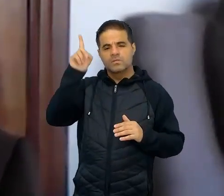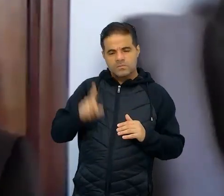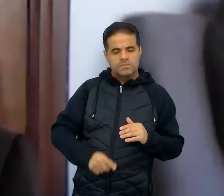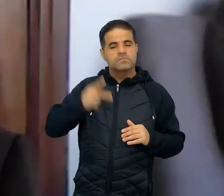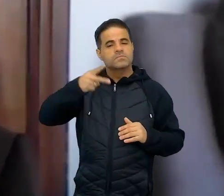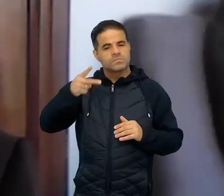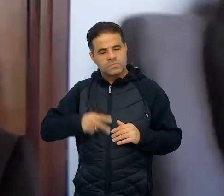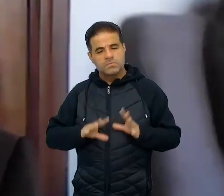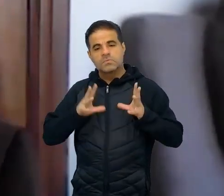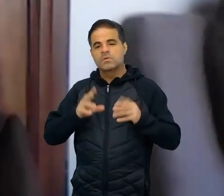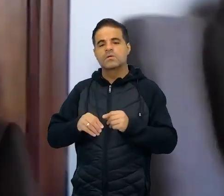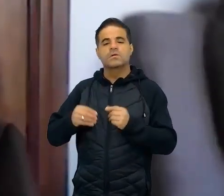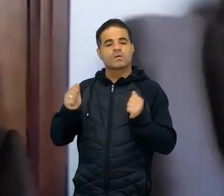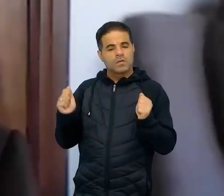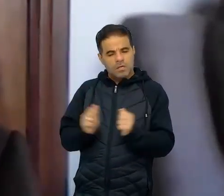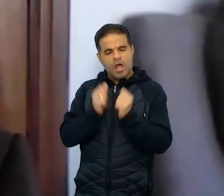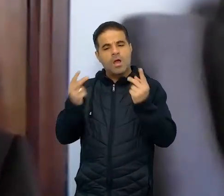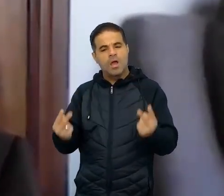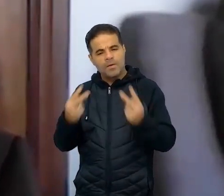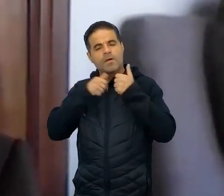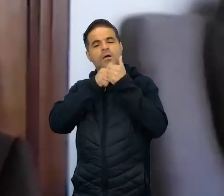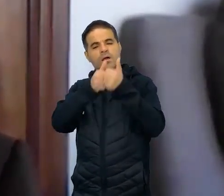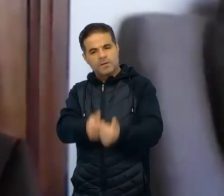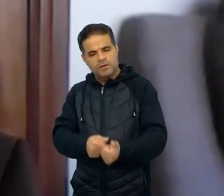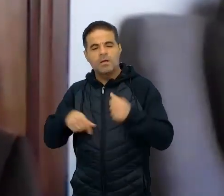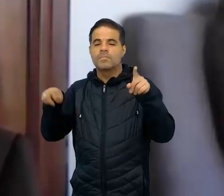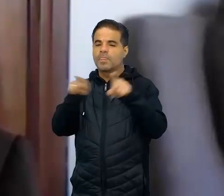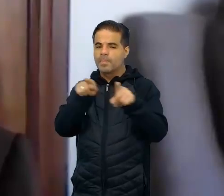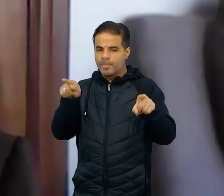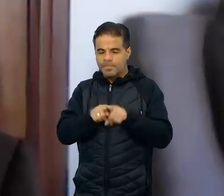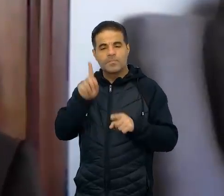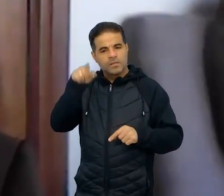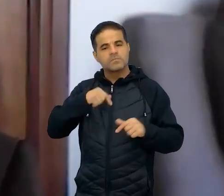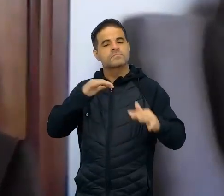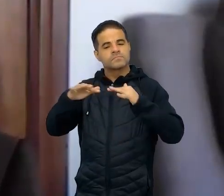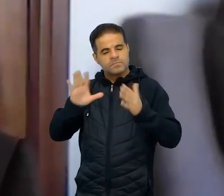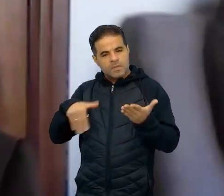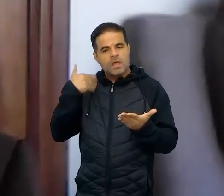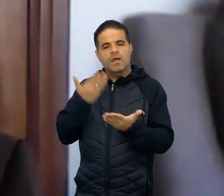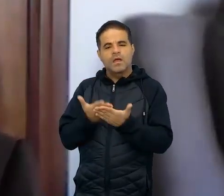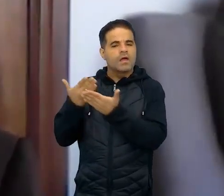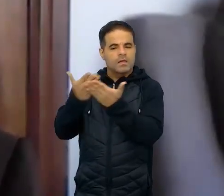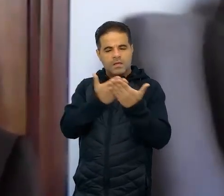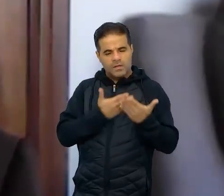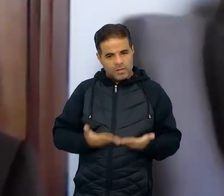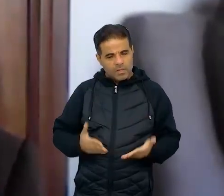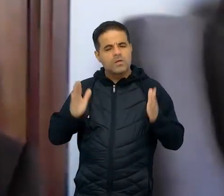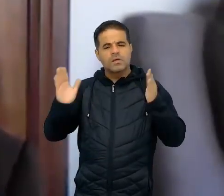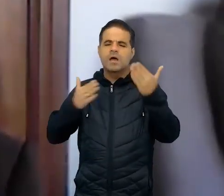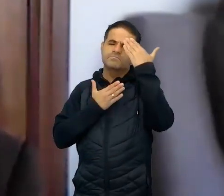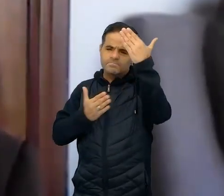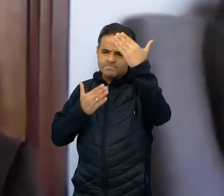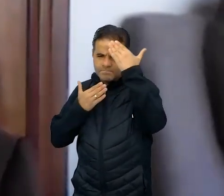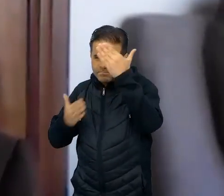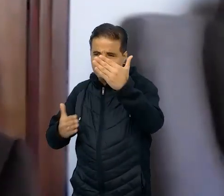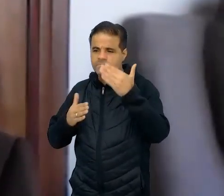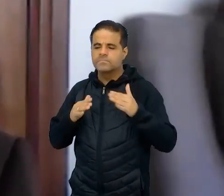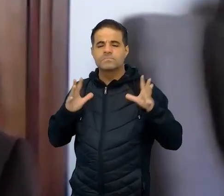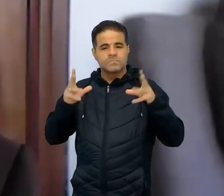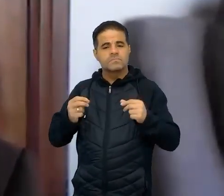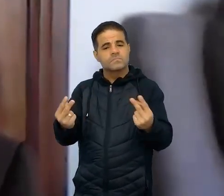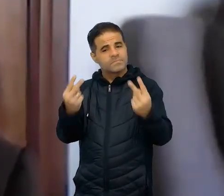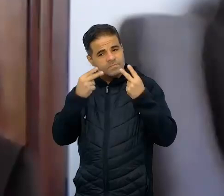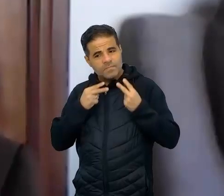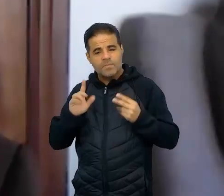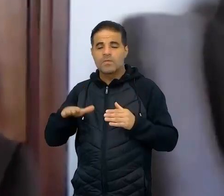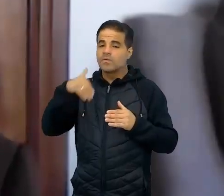que também às vezes estão nos assistindo e acompanhando também esse momento de estudos de vocês. Então, eu agradeço mesmo, e agradeço quem está